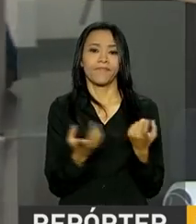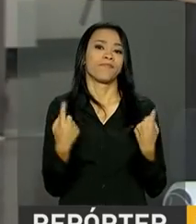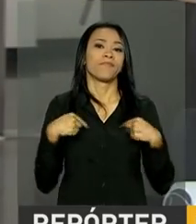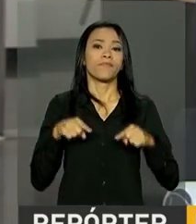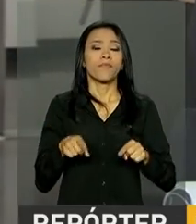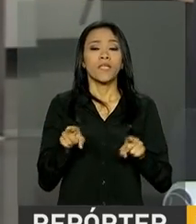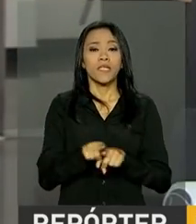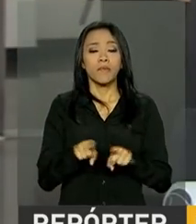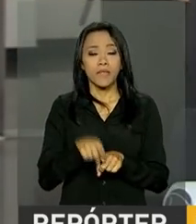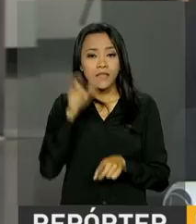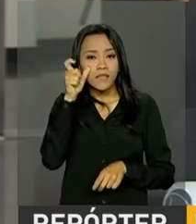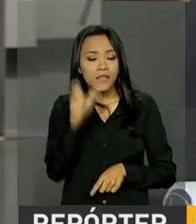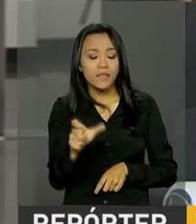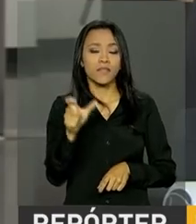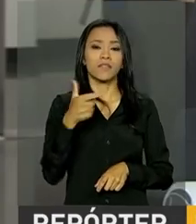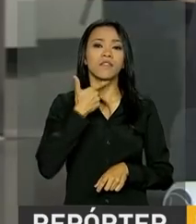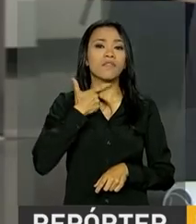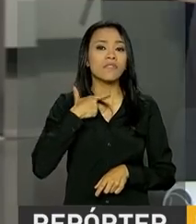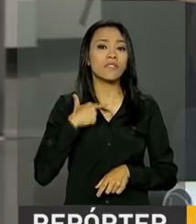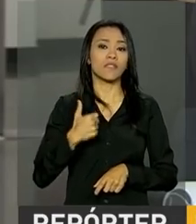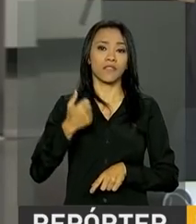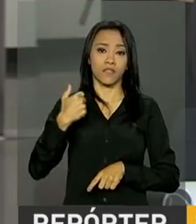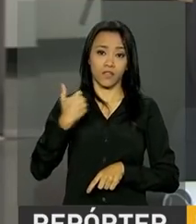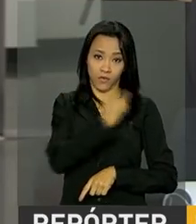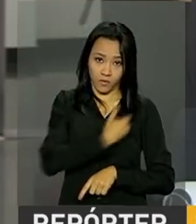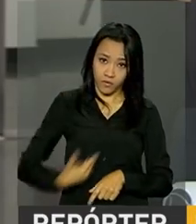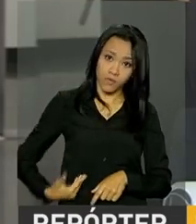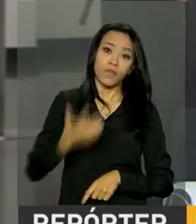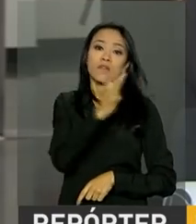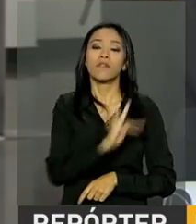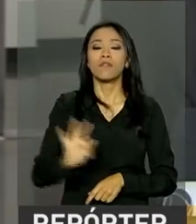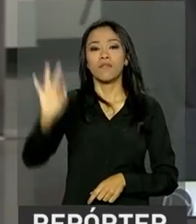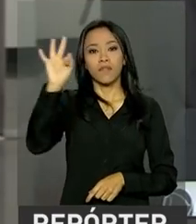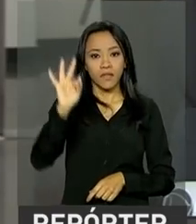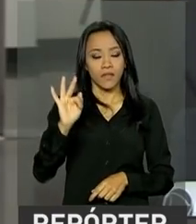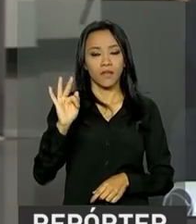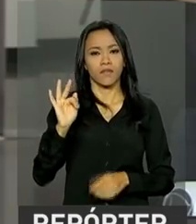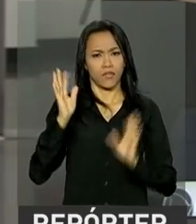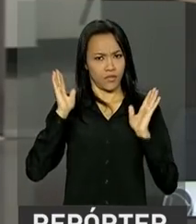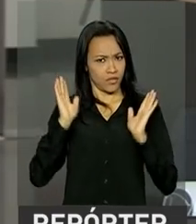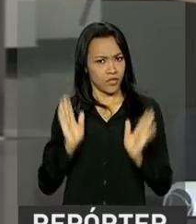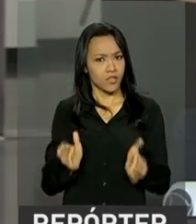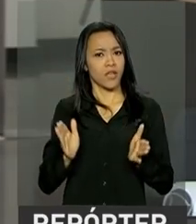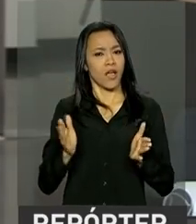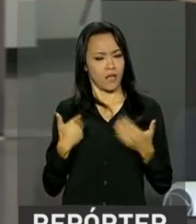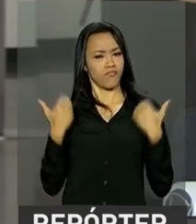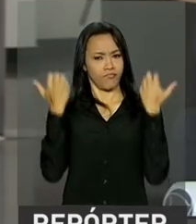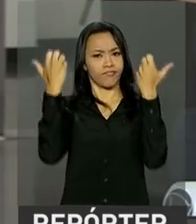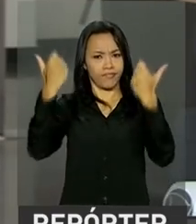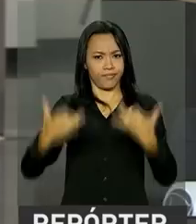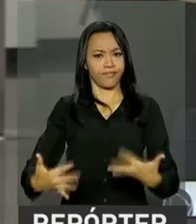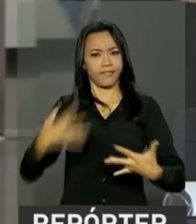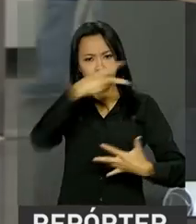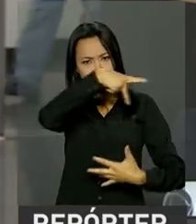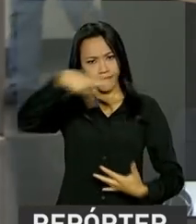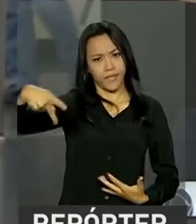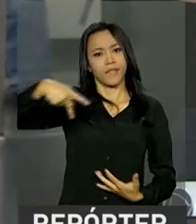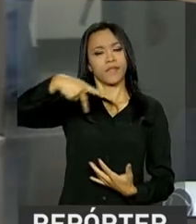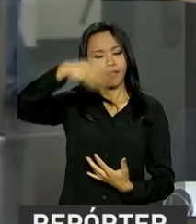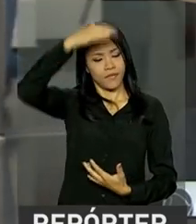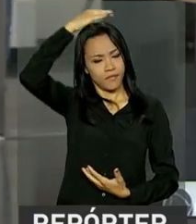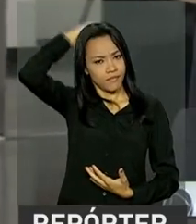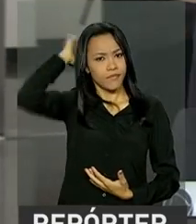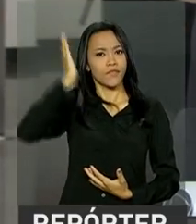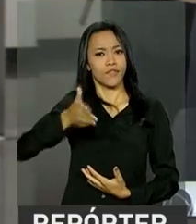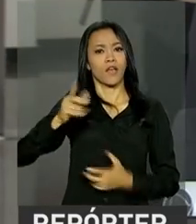à vontade do governo federal expressas pelo presidente da república em reunião de dar o